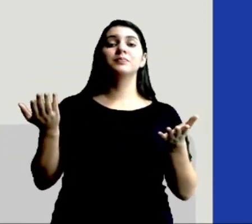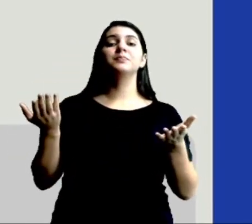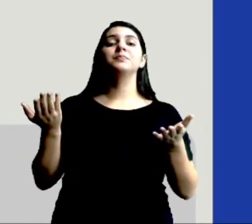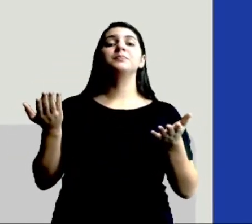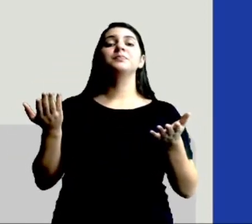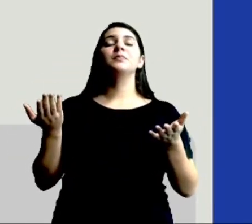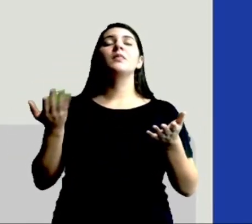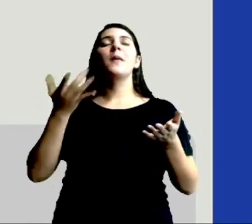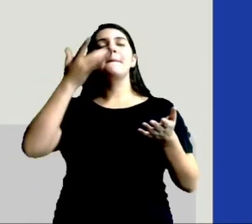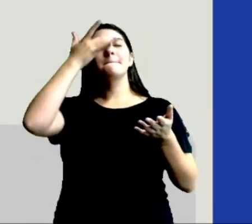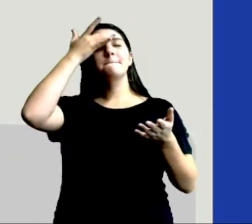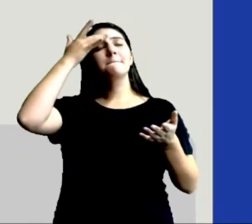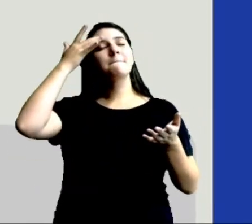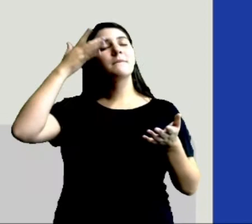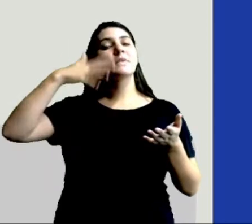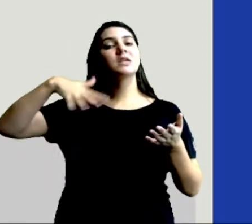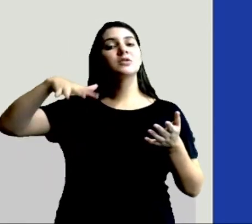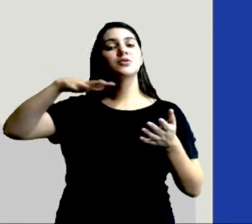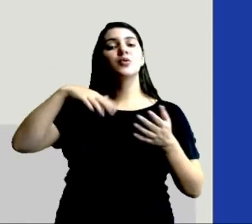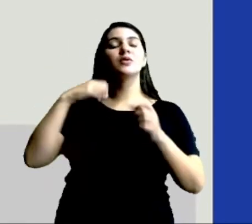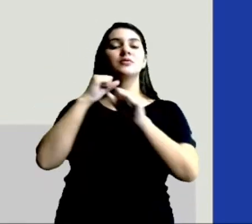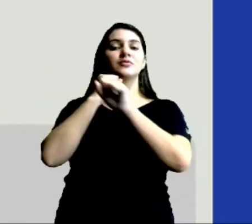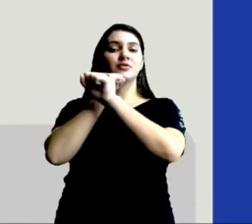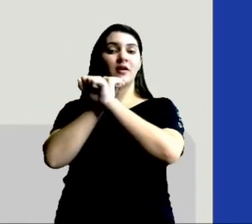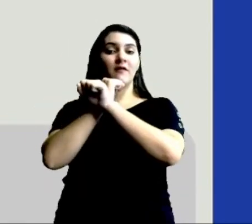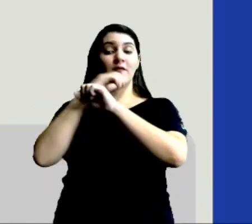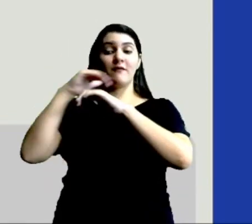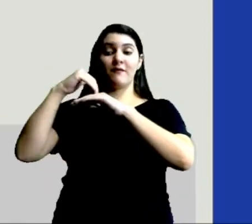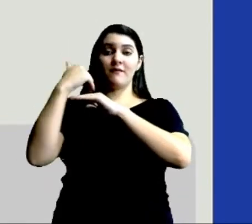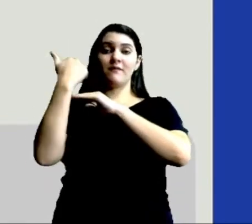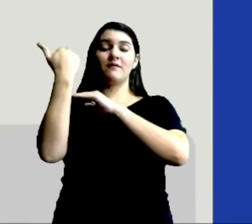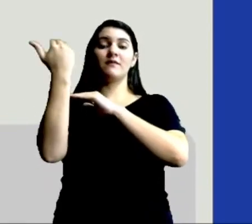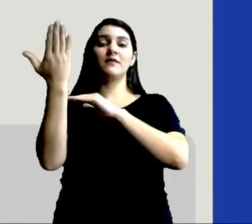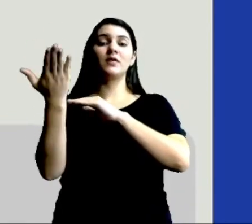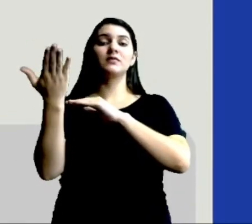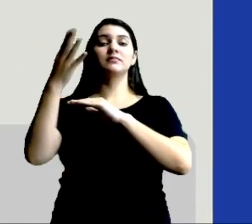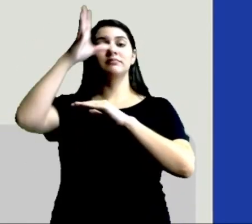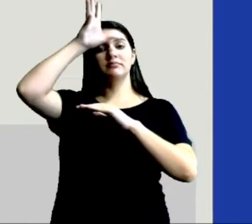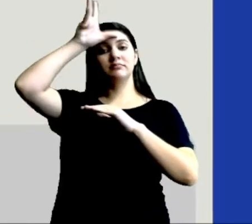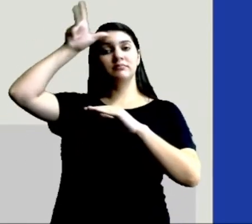sujeitos escravizados que encontraram fora da África.